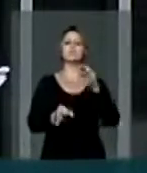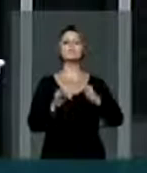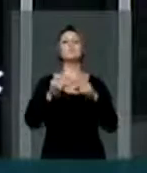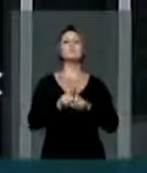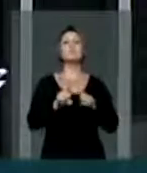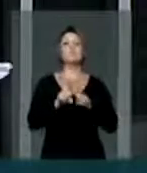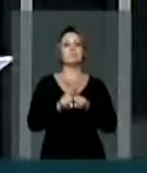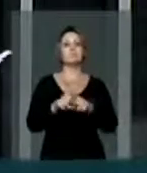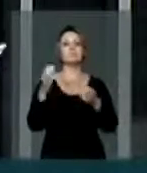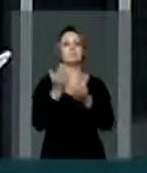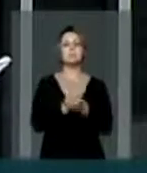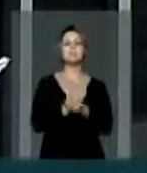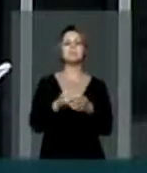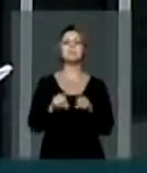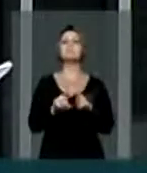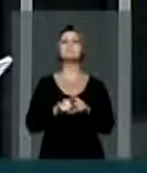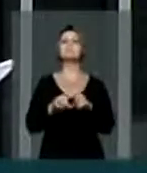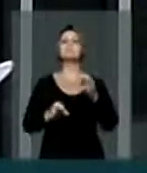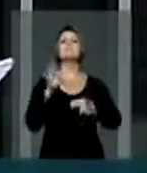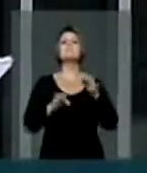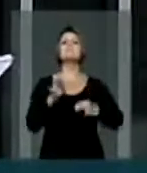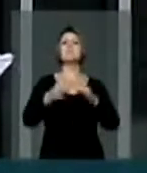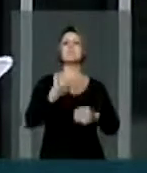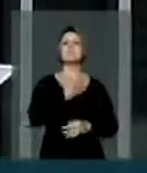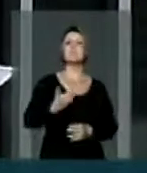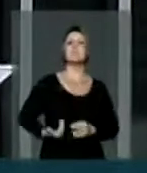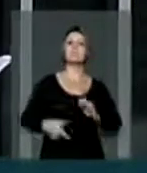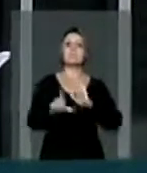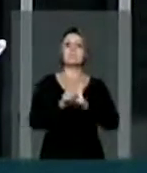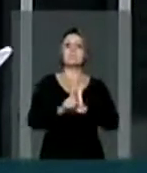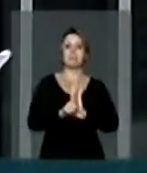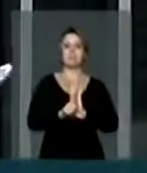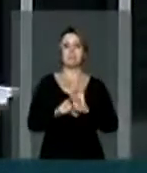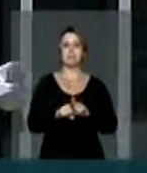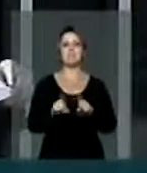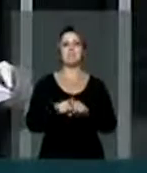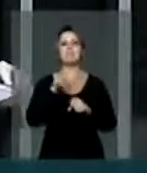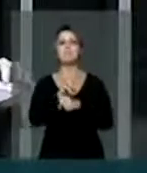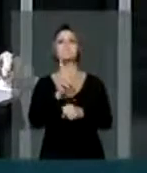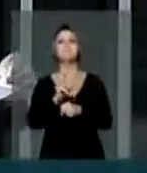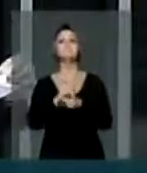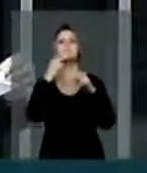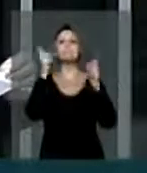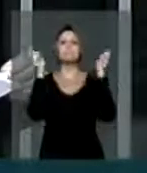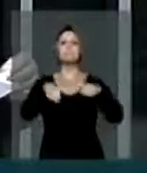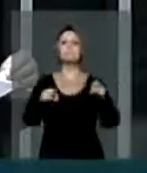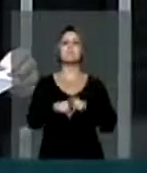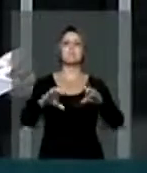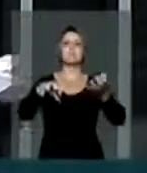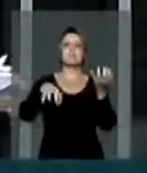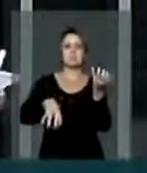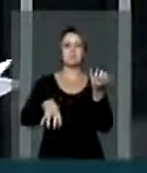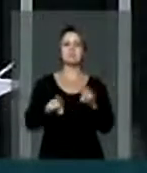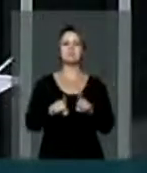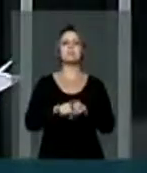que os tribunais vêm praticando contra o Poder Legislativo, ao passo de preservar a competência do Congresso Nacional, que